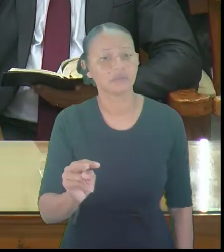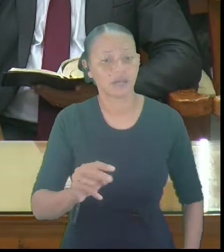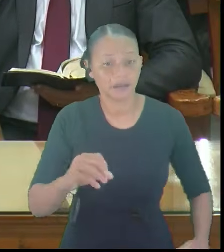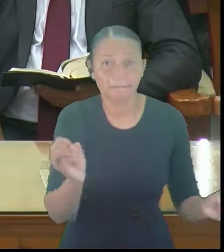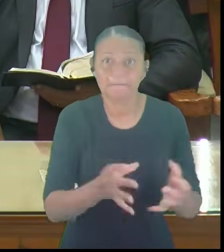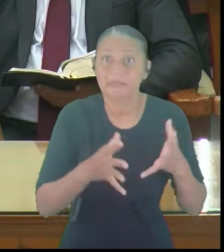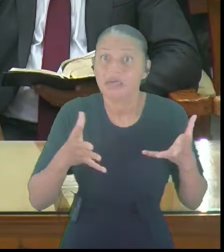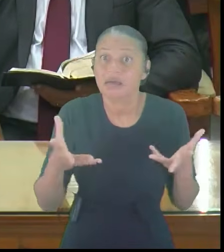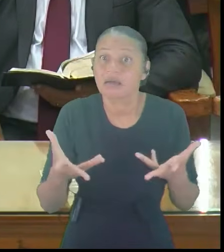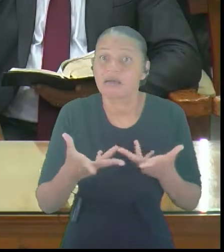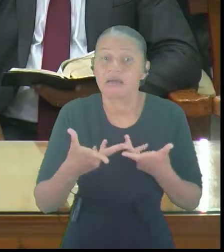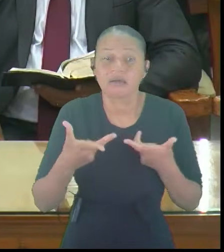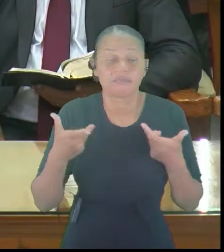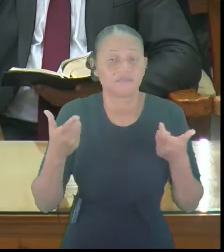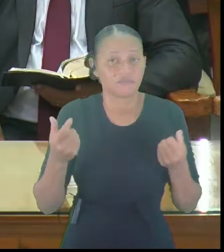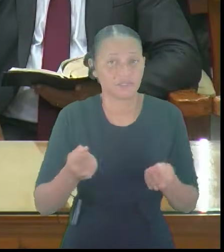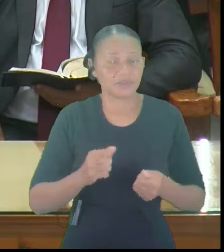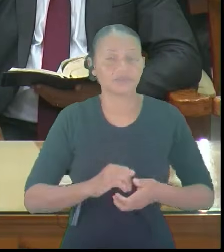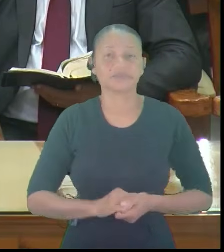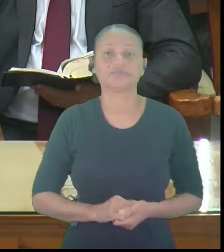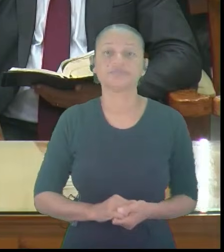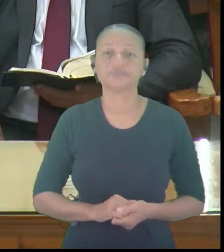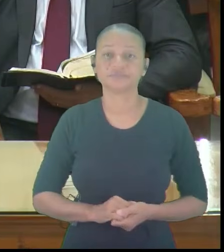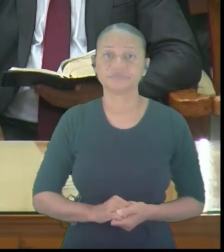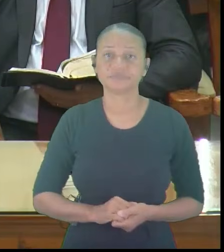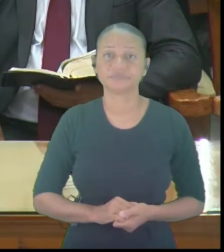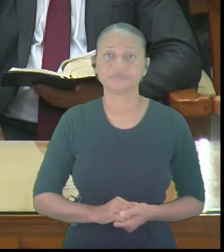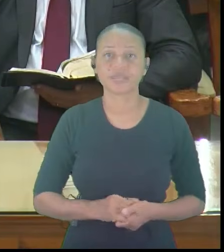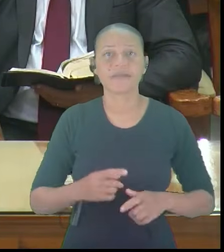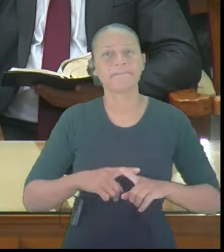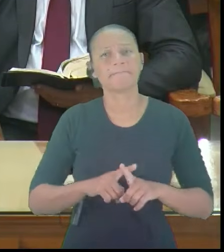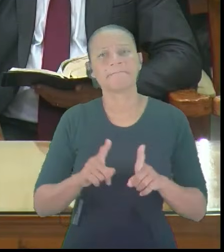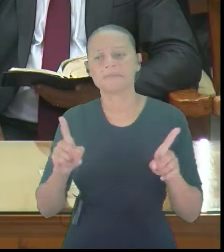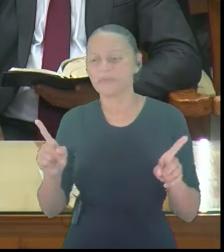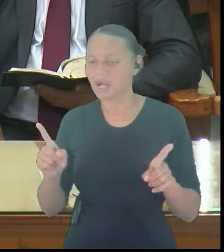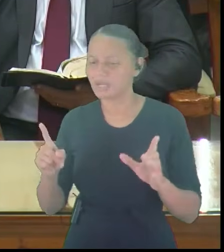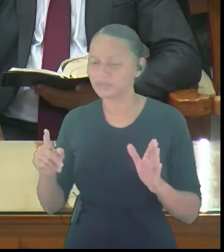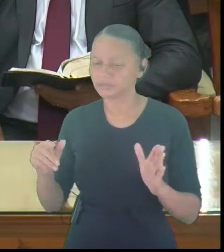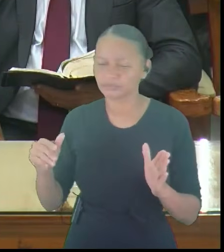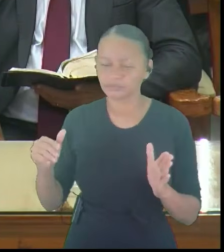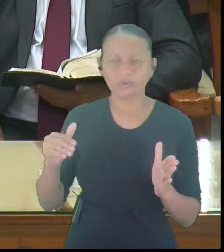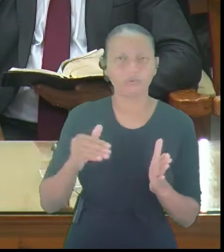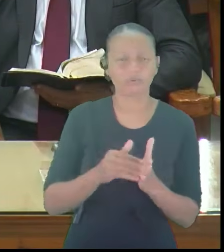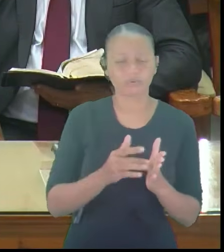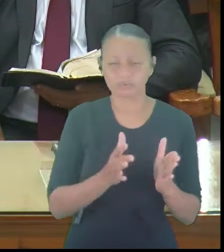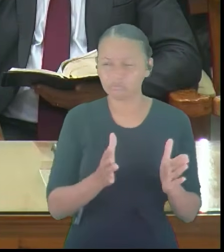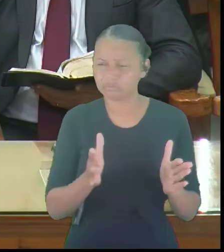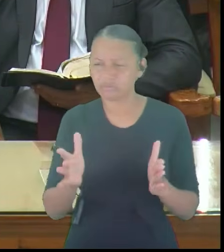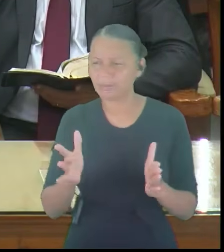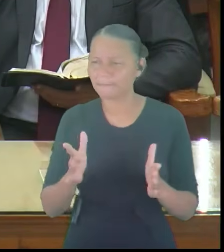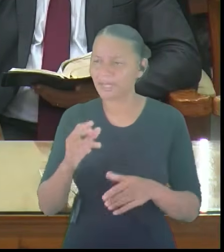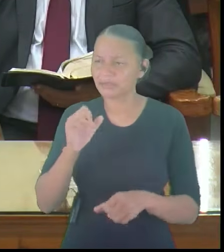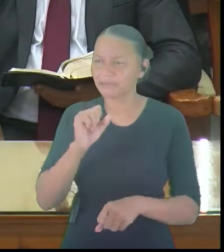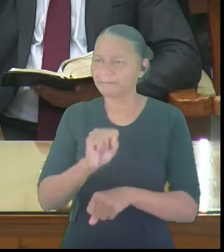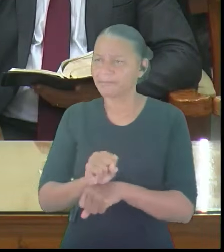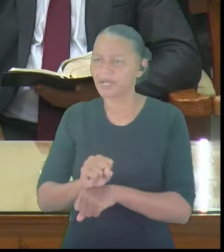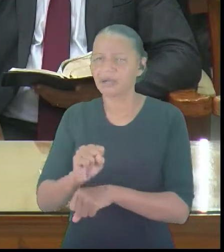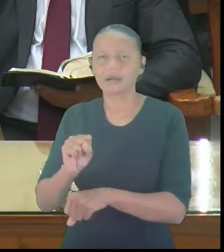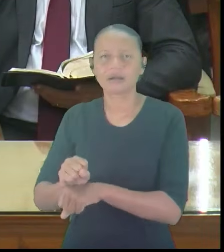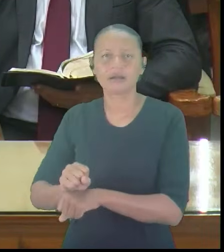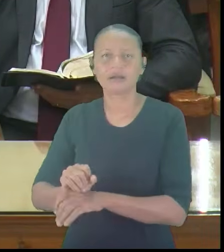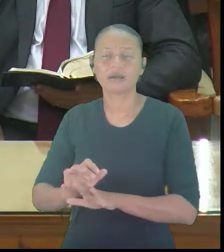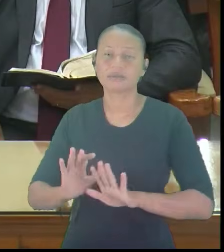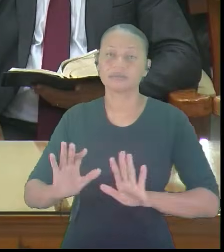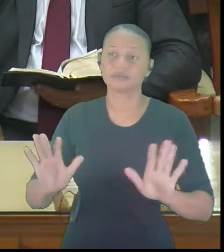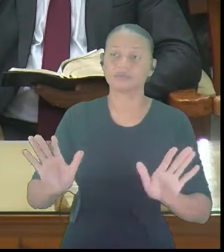Milagres de maravilhas. Mas nos últimos anos, como que um paradeiro. Não é